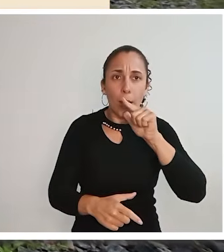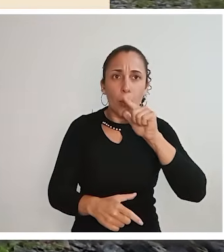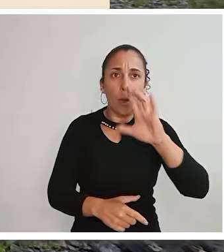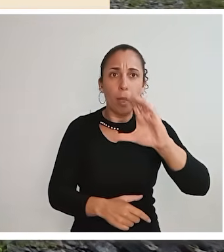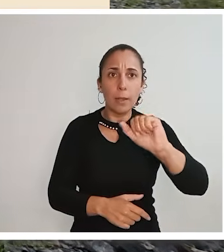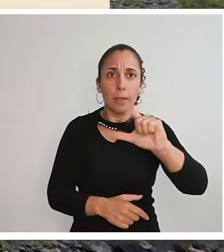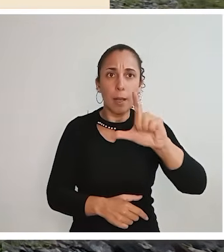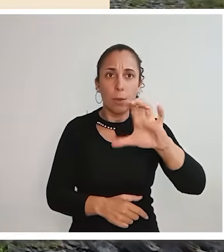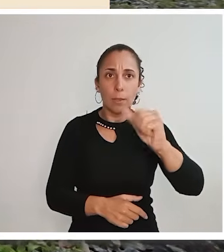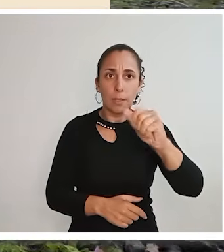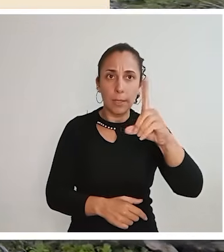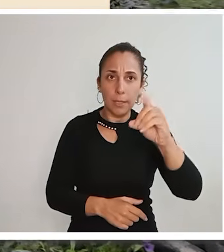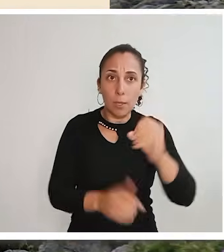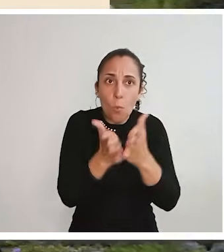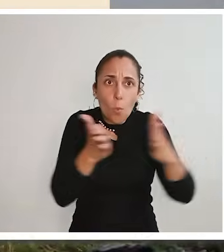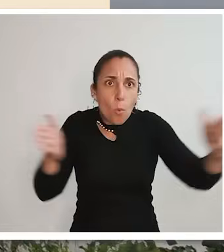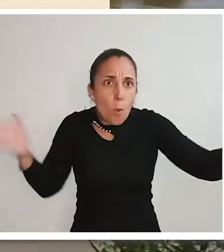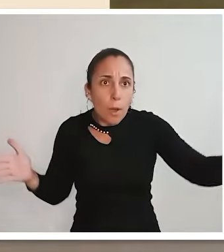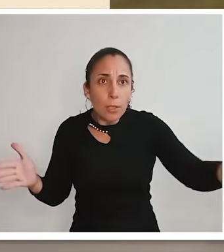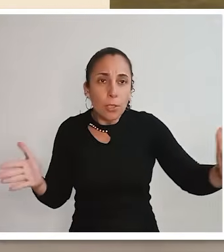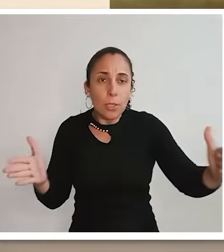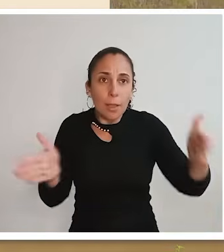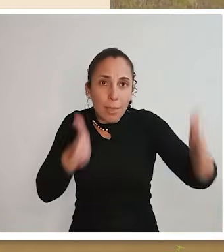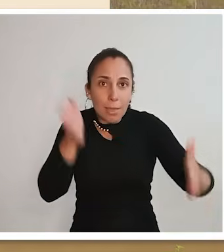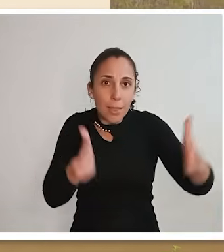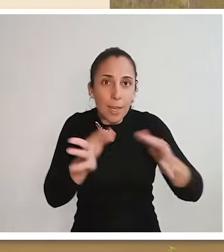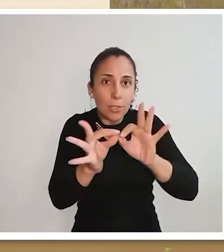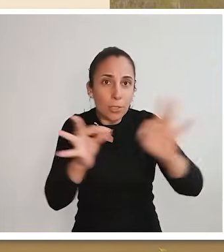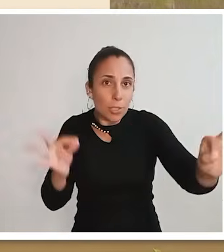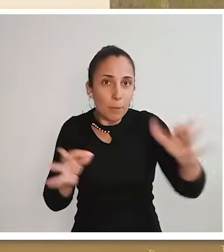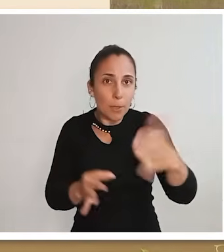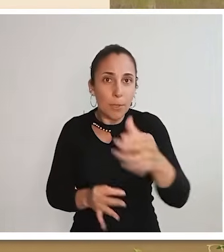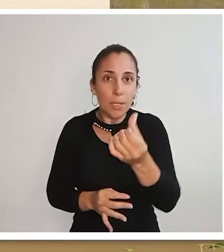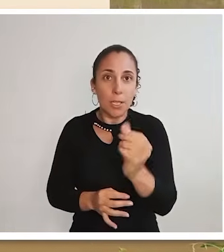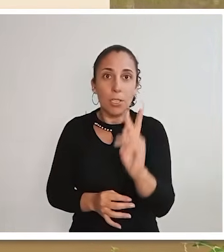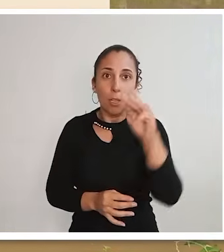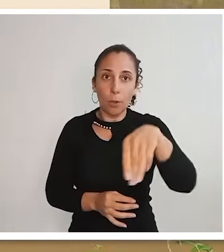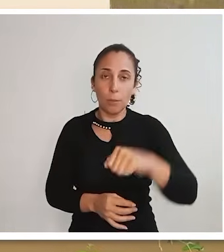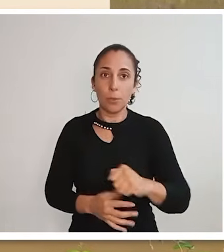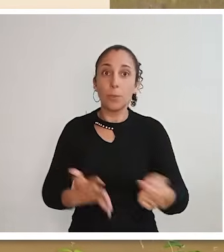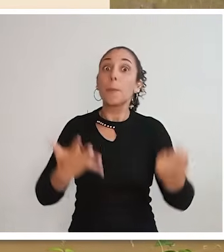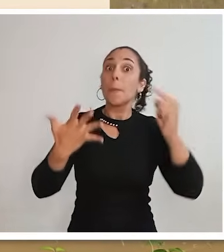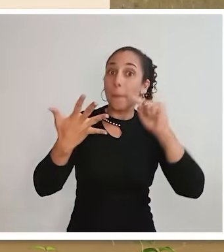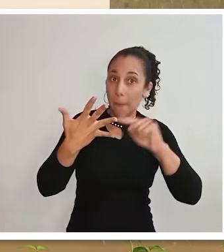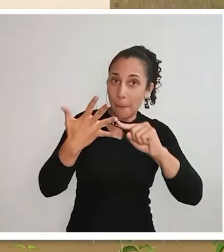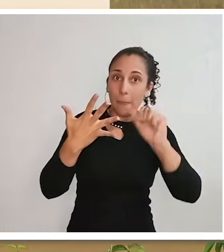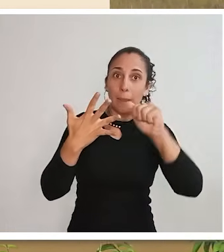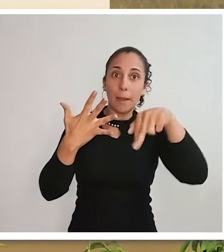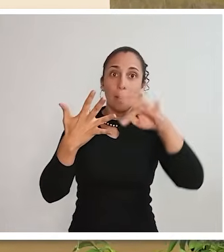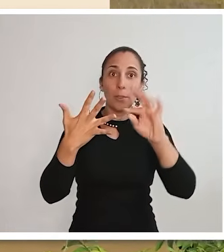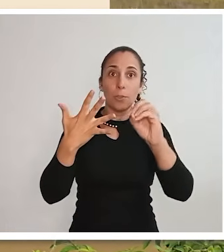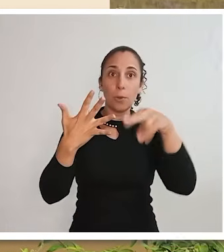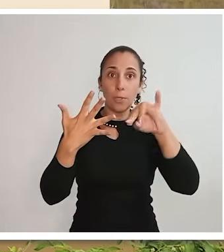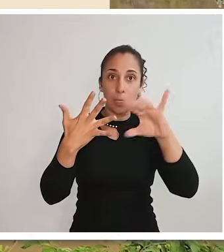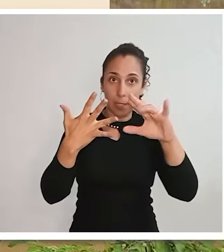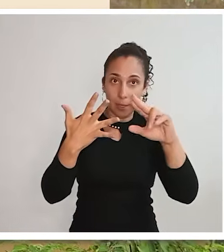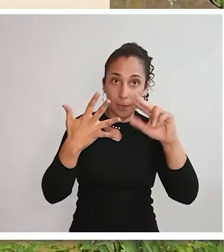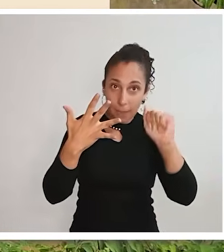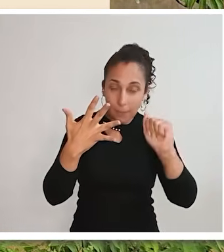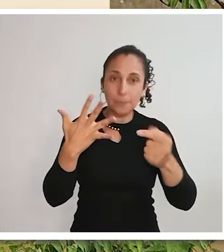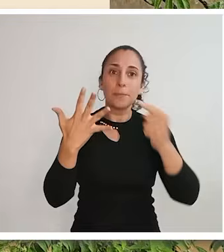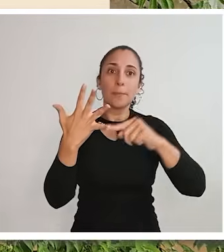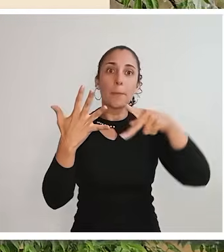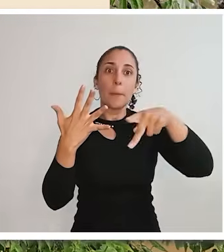do Calçado é grande. Daqui, do início dele até o fim, dá mais ou menos 6 quilômetros. E além desses